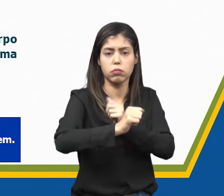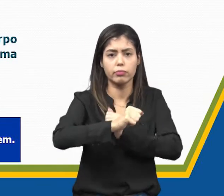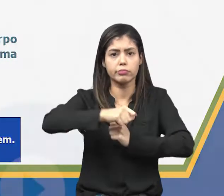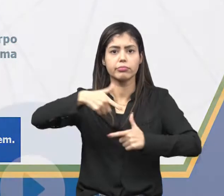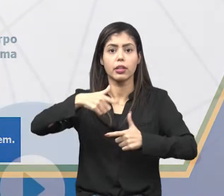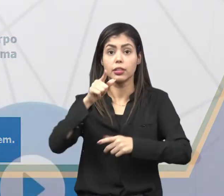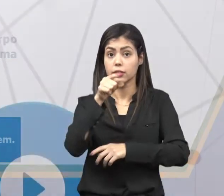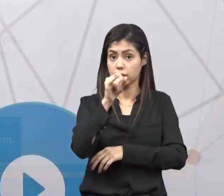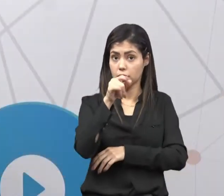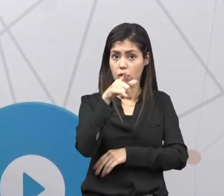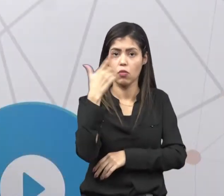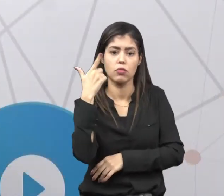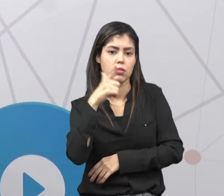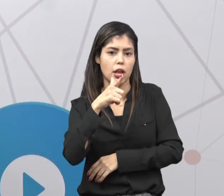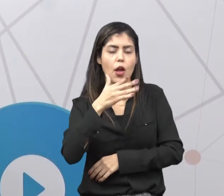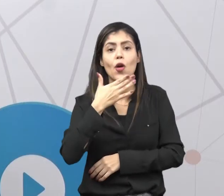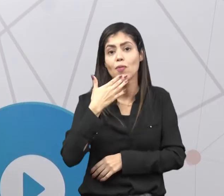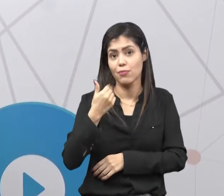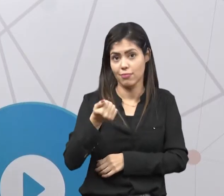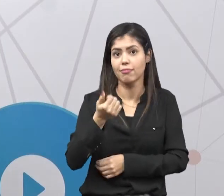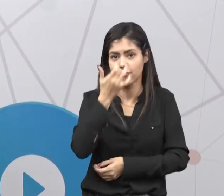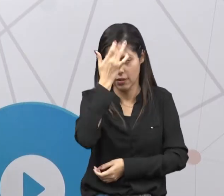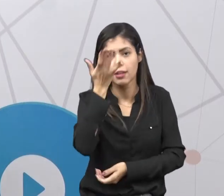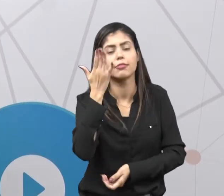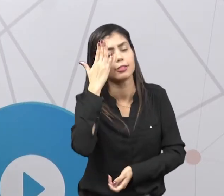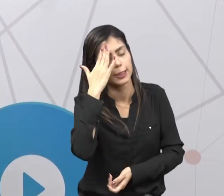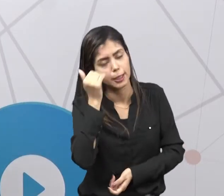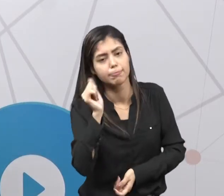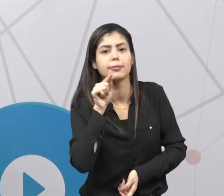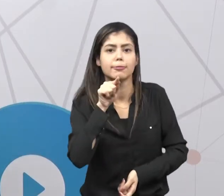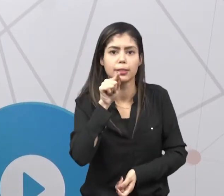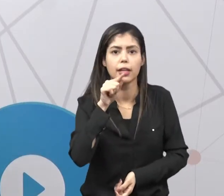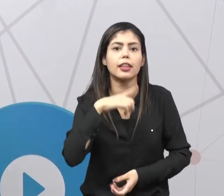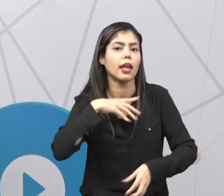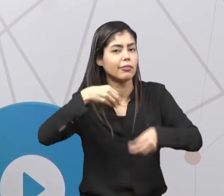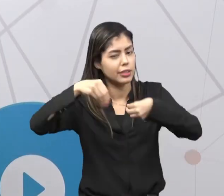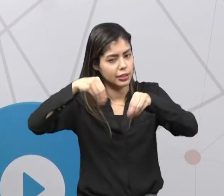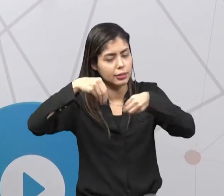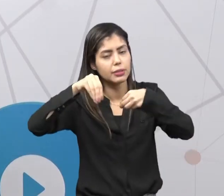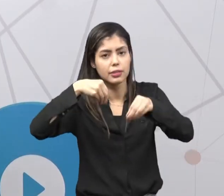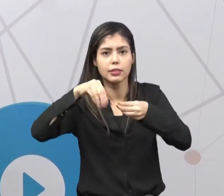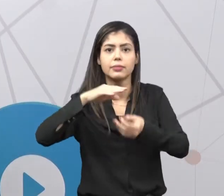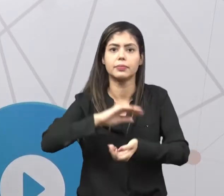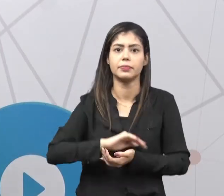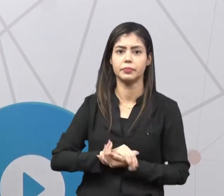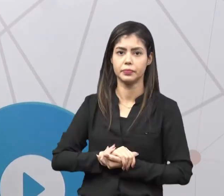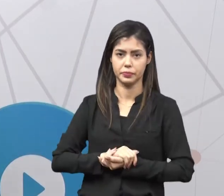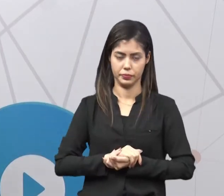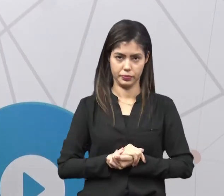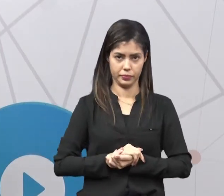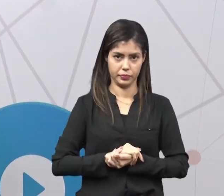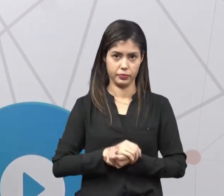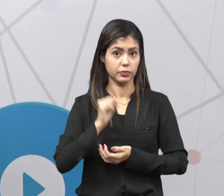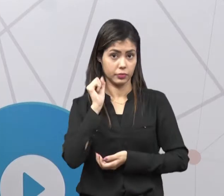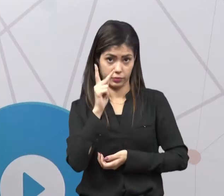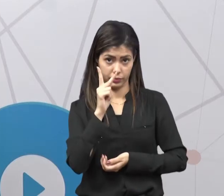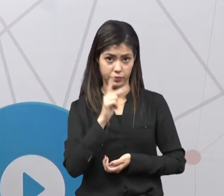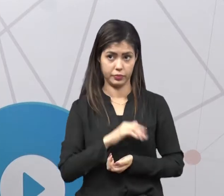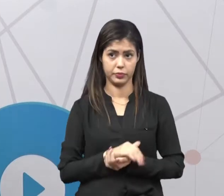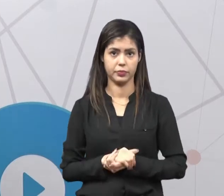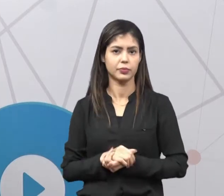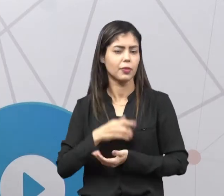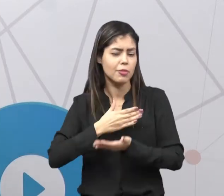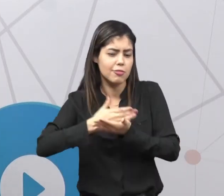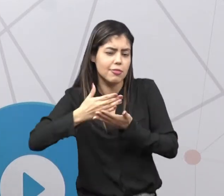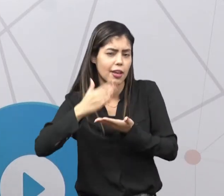você consegue algo próximo a isso, saiba que você tem flexibilidade. Ok? Começamos a